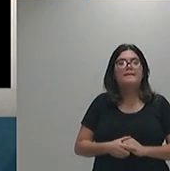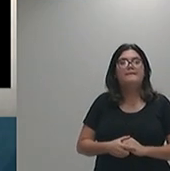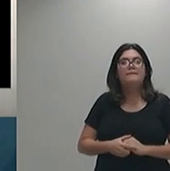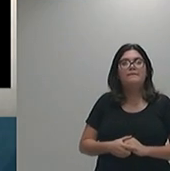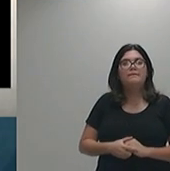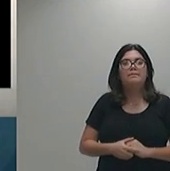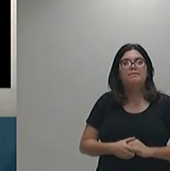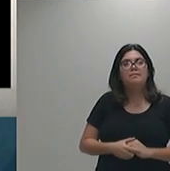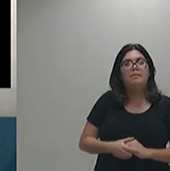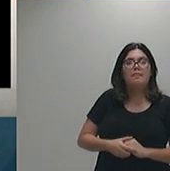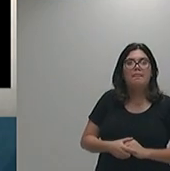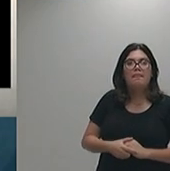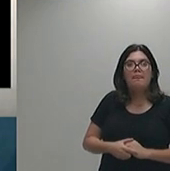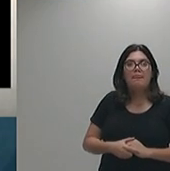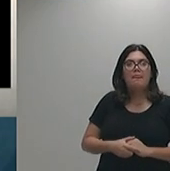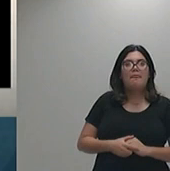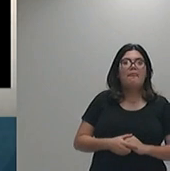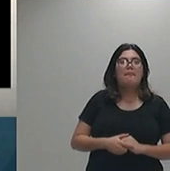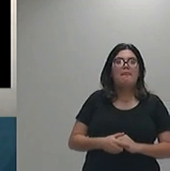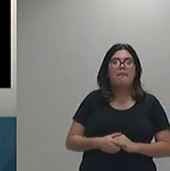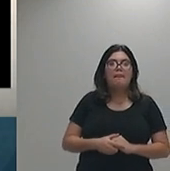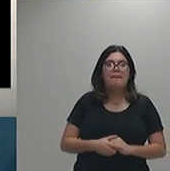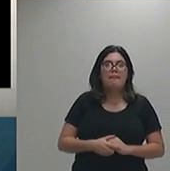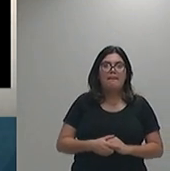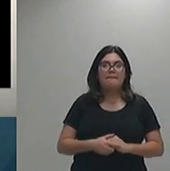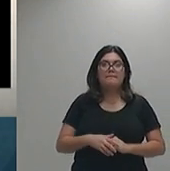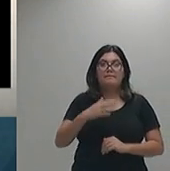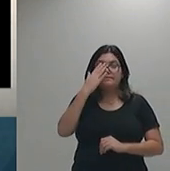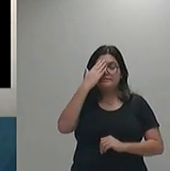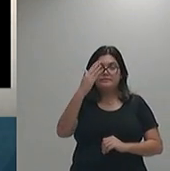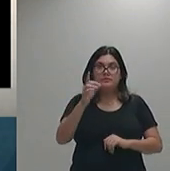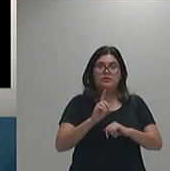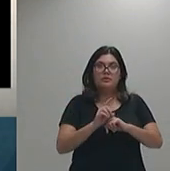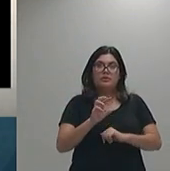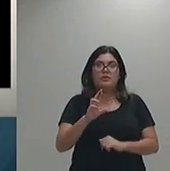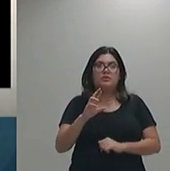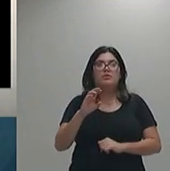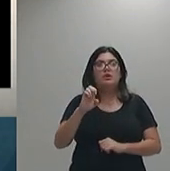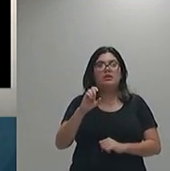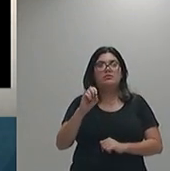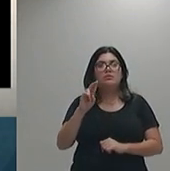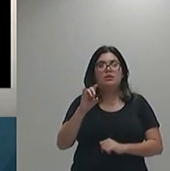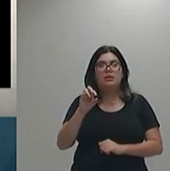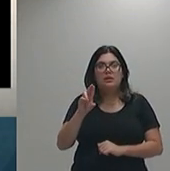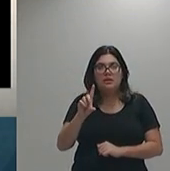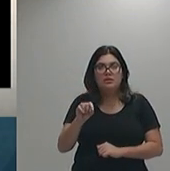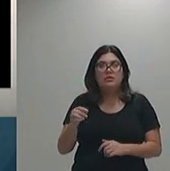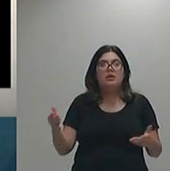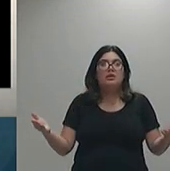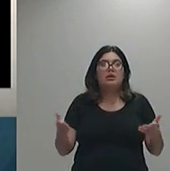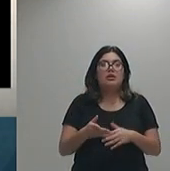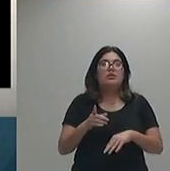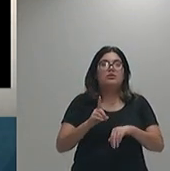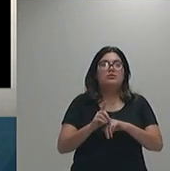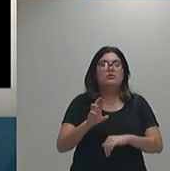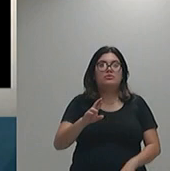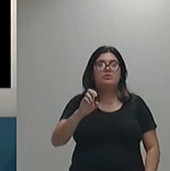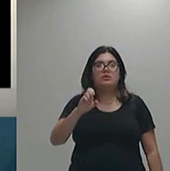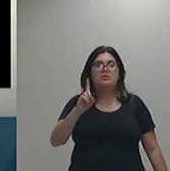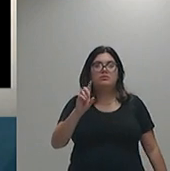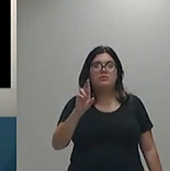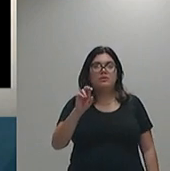é muito obrigado Doutor Carlos Eduardo eu convido A Tribuna agora o Doutor Eduardo se aqui